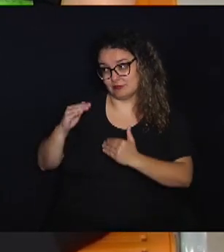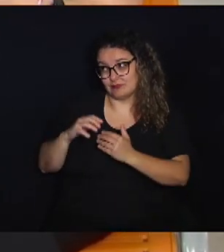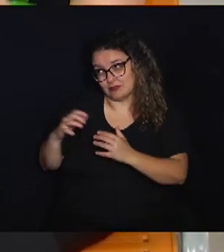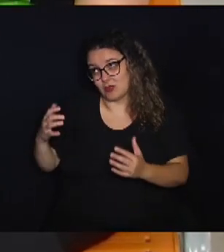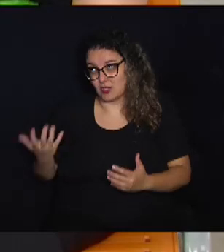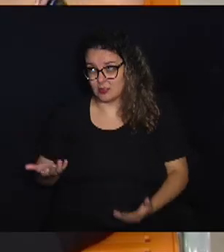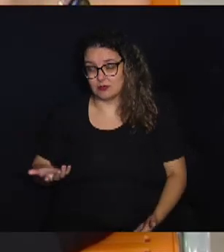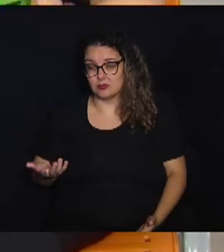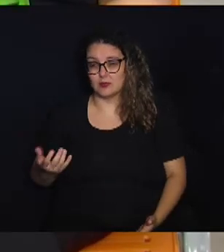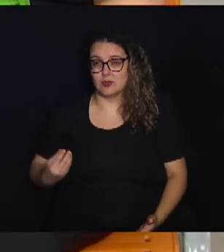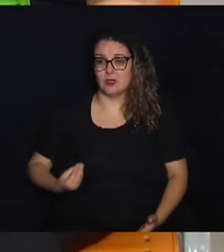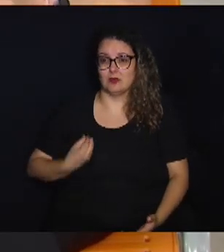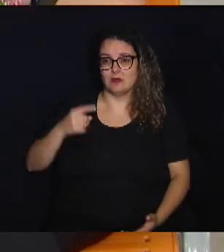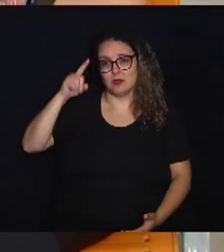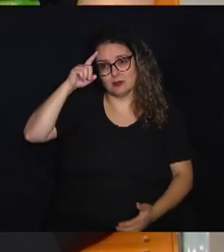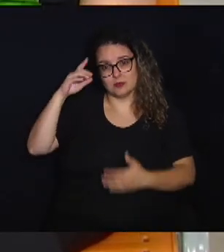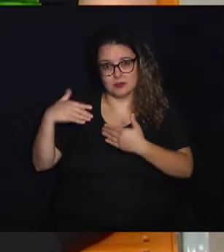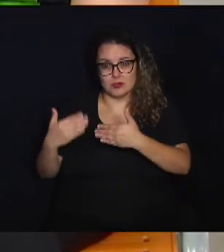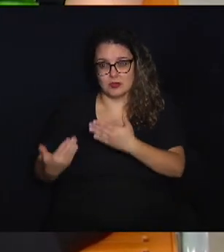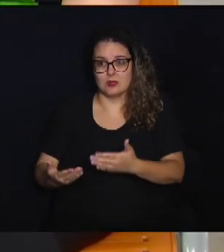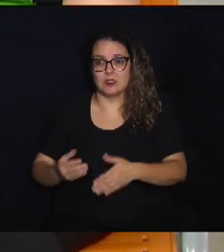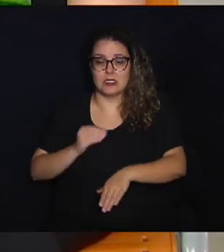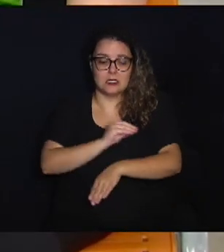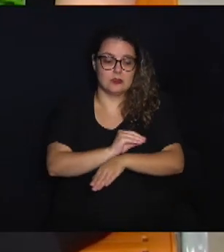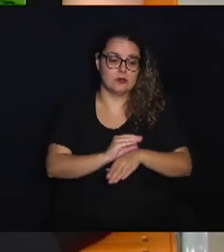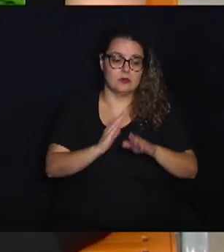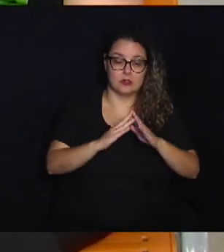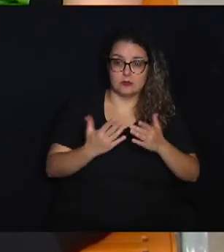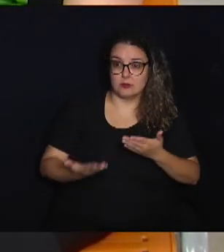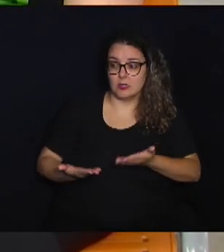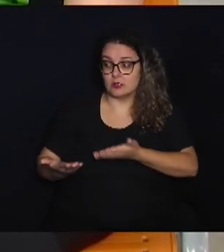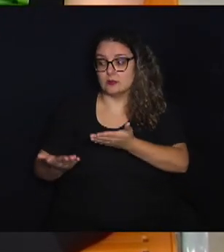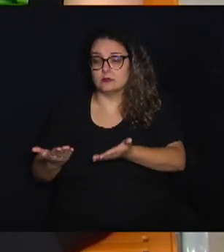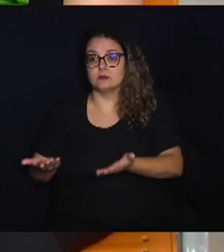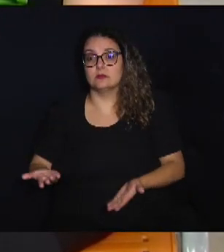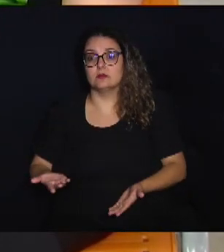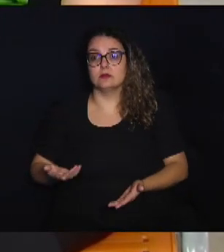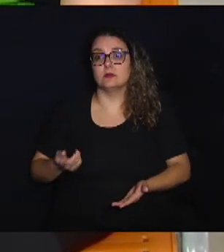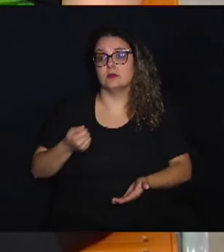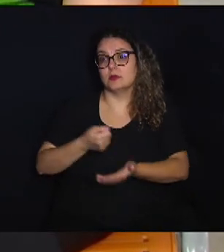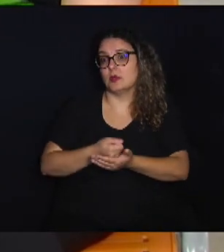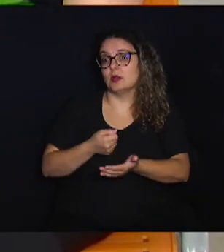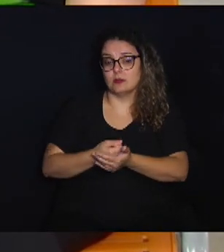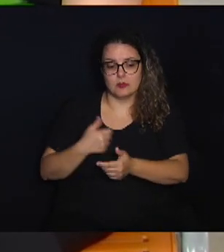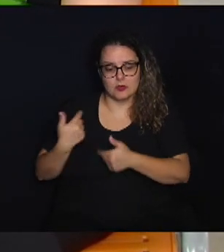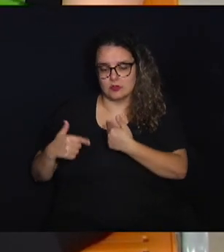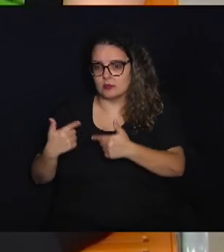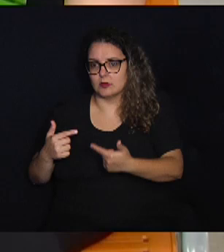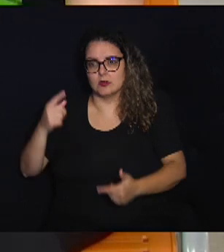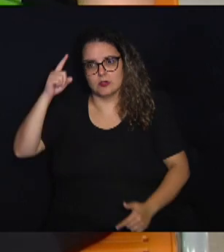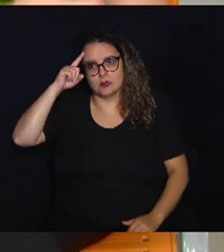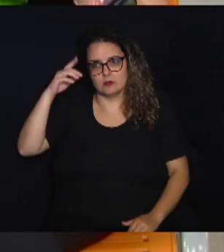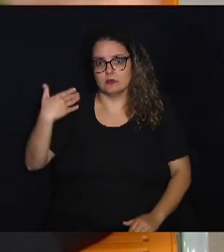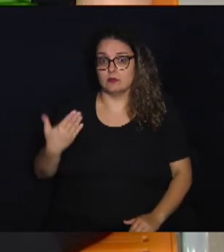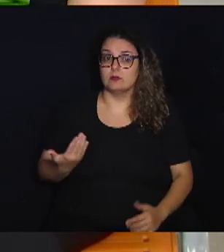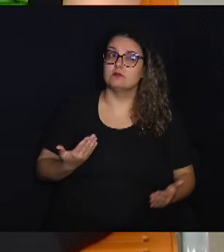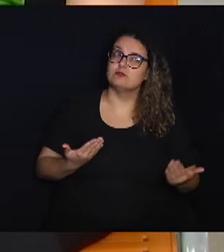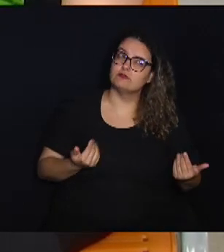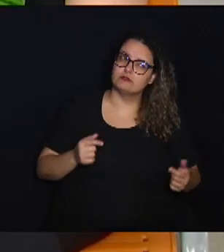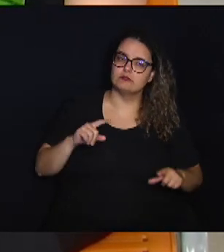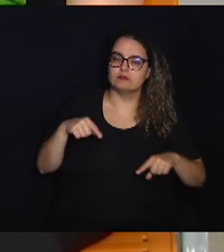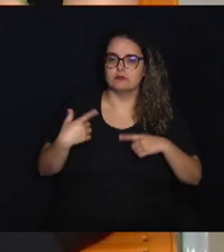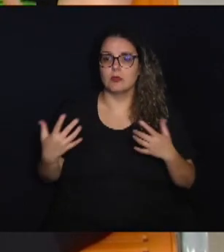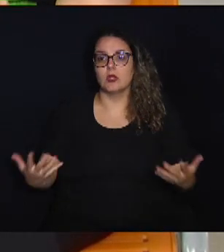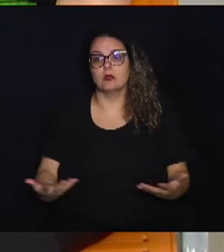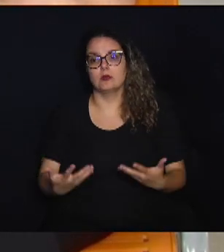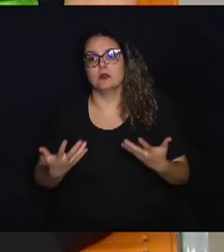muitas vezes a trabalhar, cuidar de casa, fazer esses afazeres da obrigatoriedade, né? Mas a juventude tem alguns outros